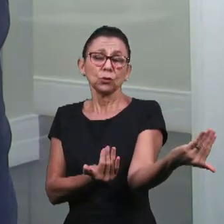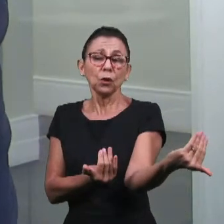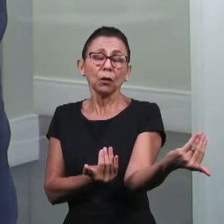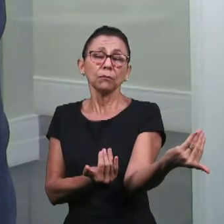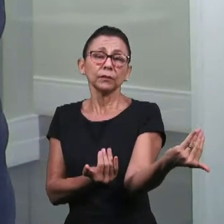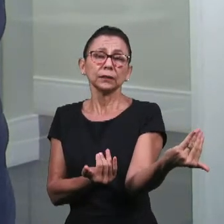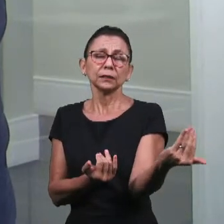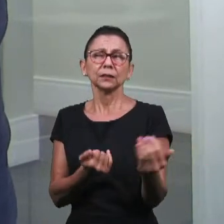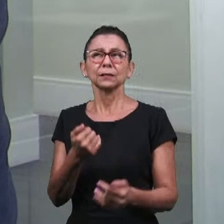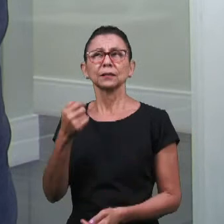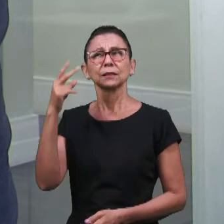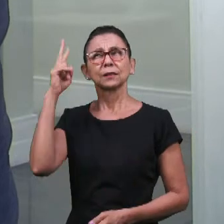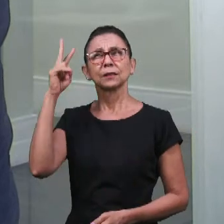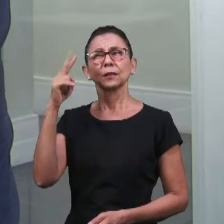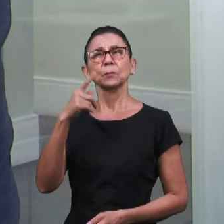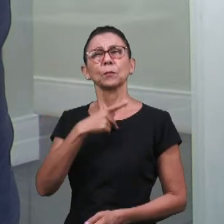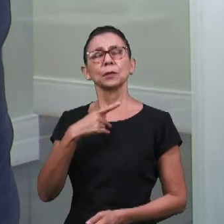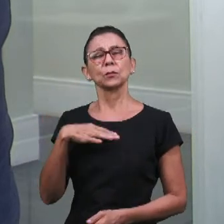ele pregou sobre